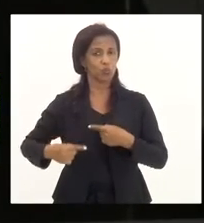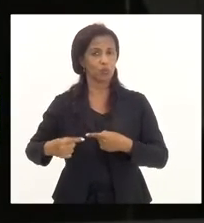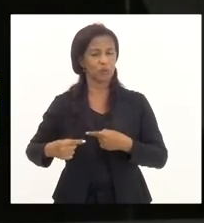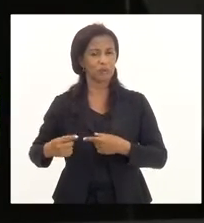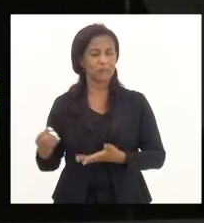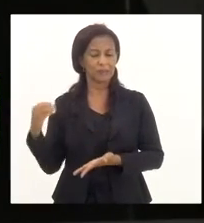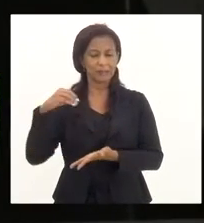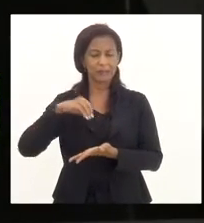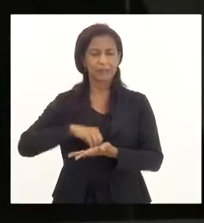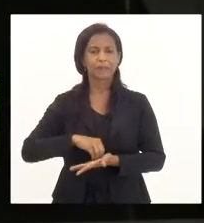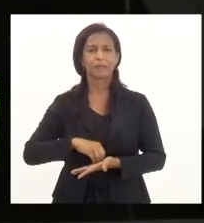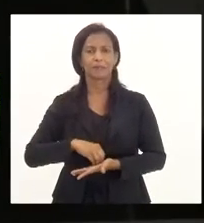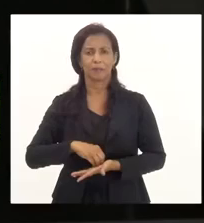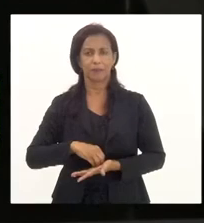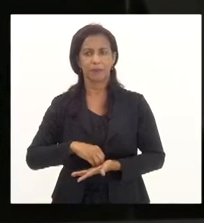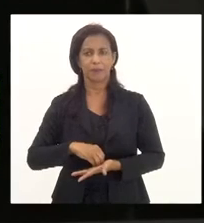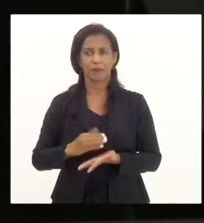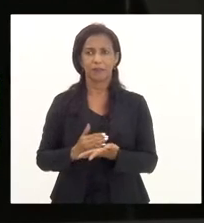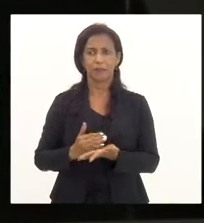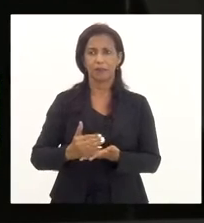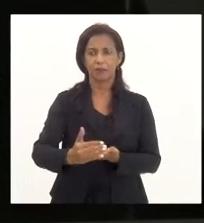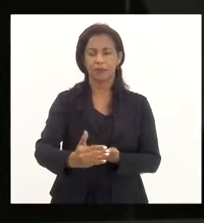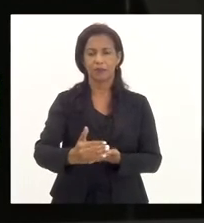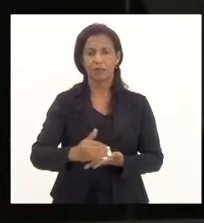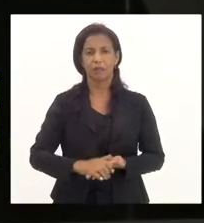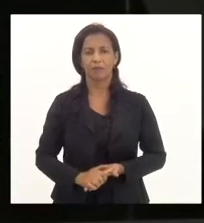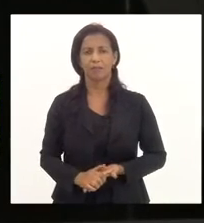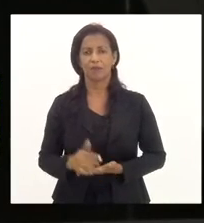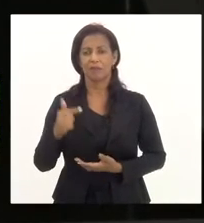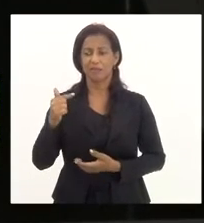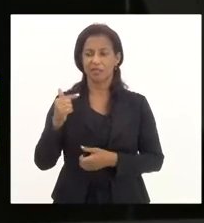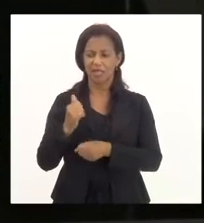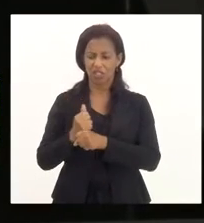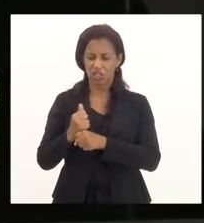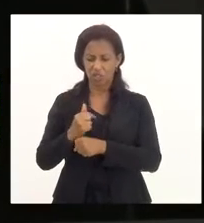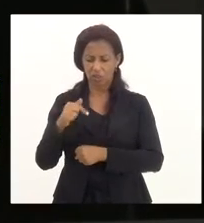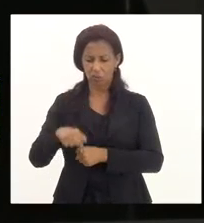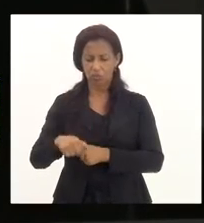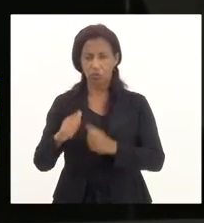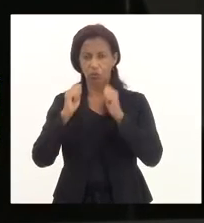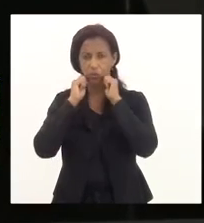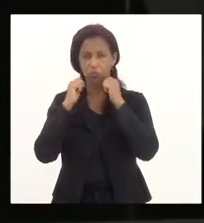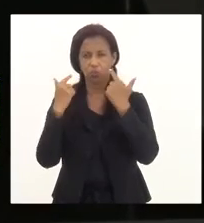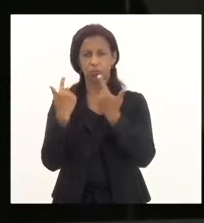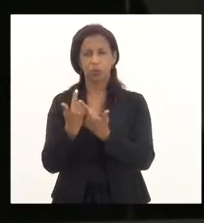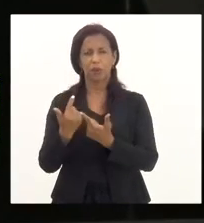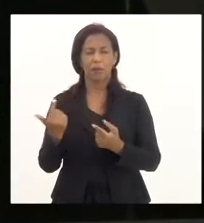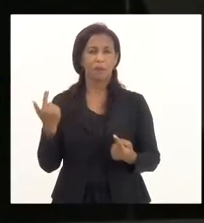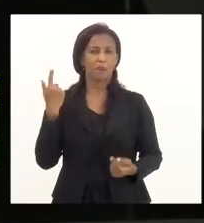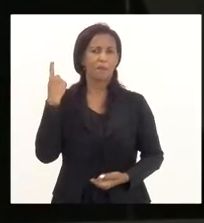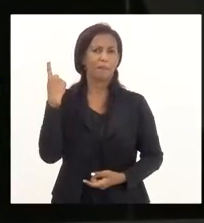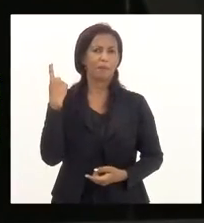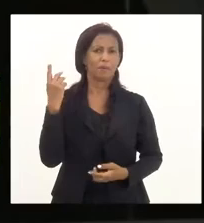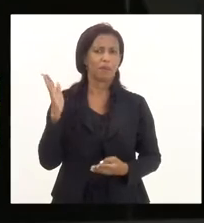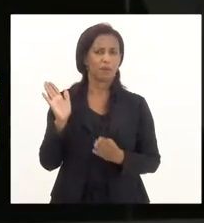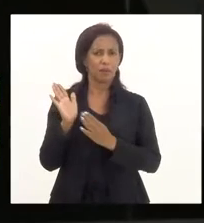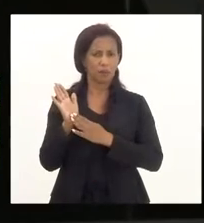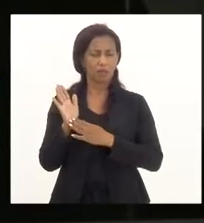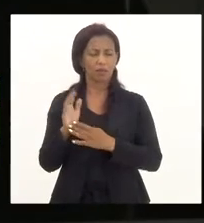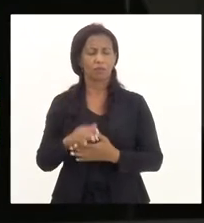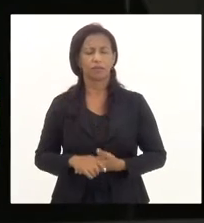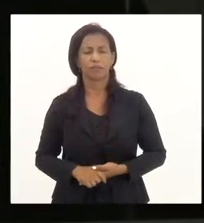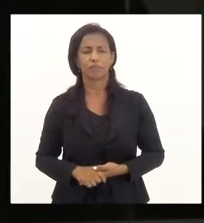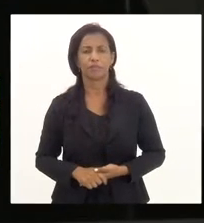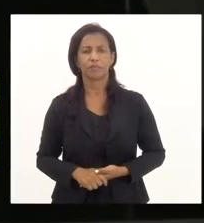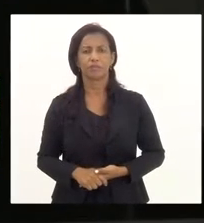que se instalou aqui e desde os dos sete anos que estão nessa casa desde o meu primeiro meu primeiro mandato